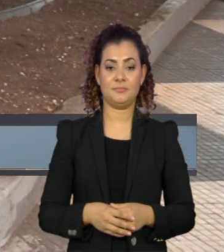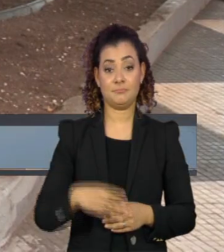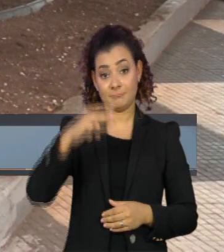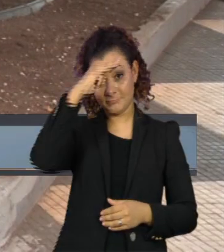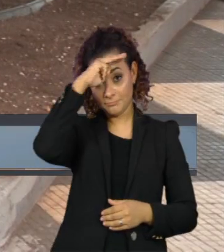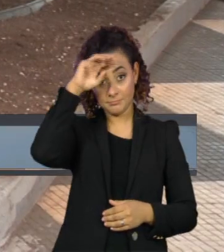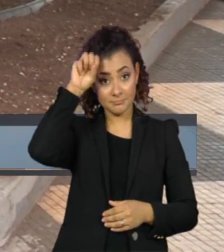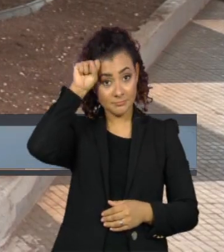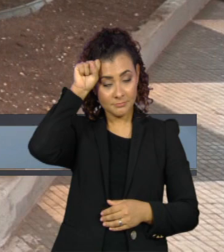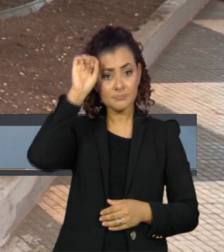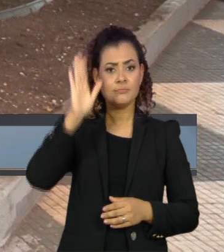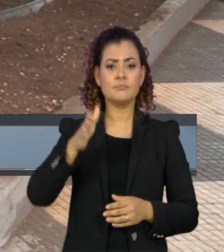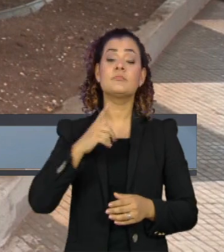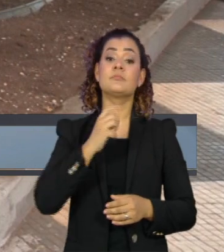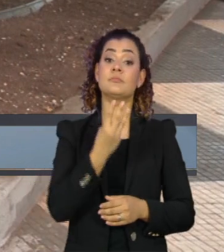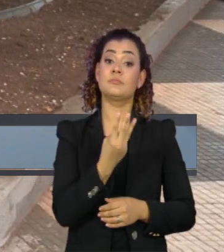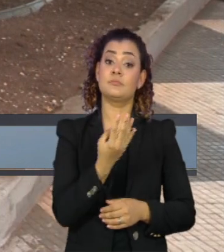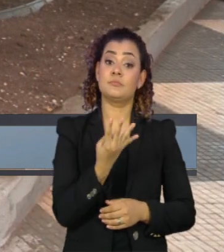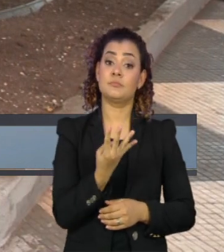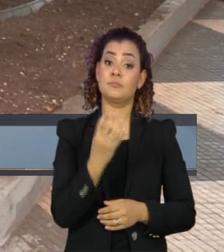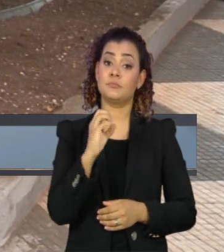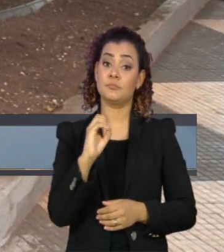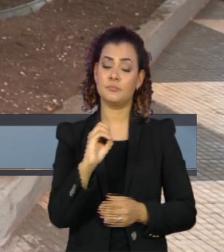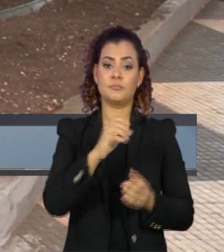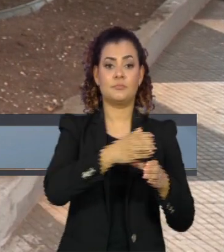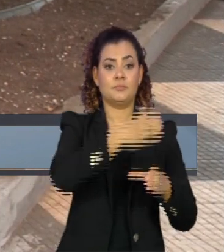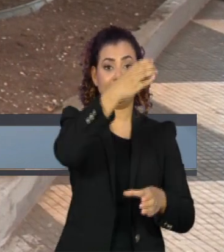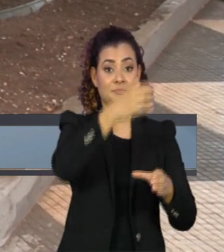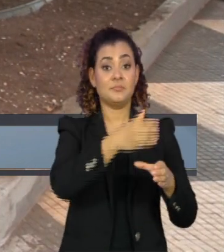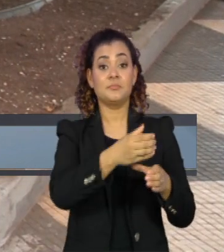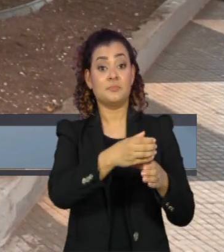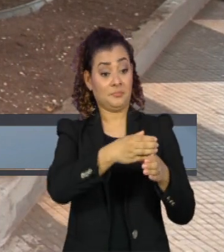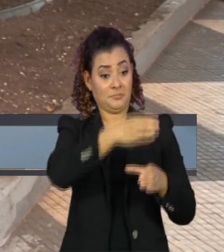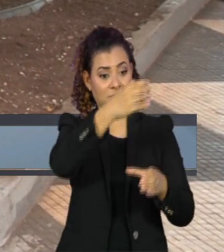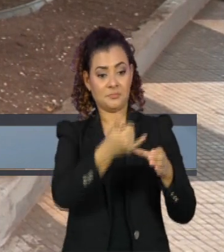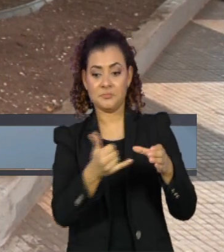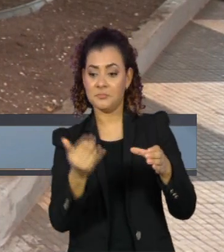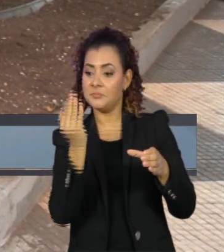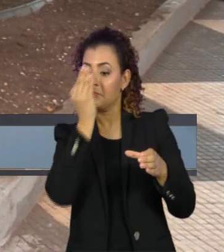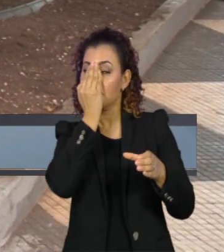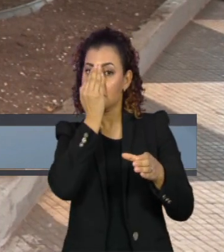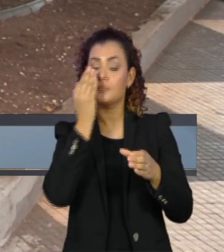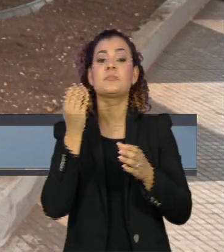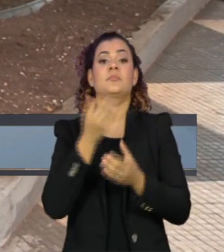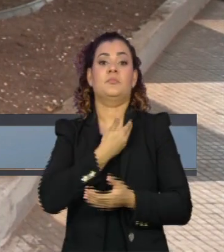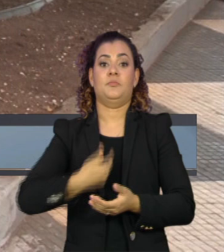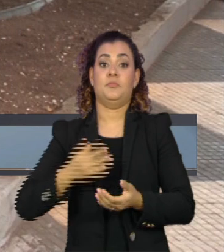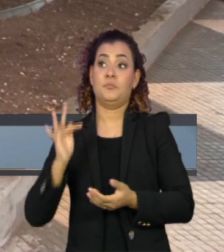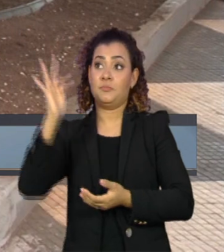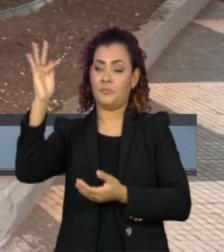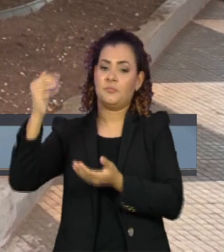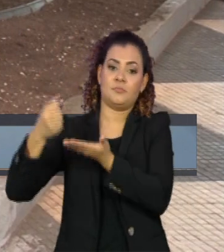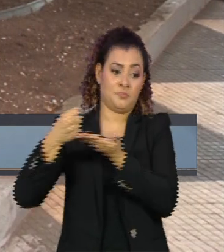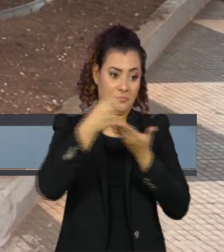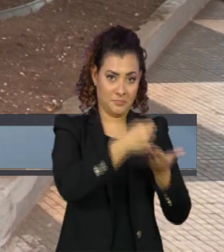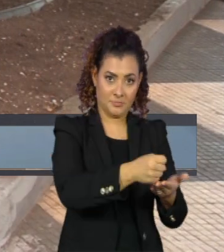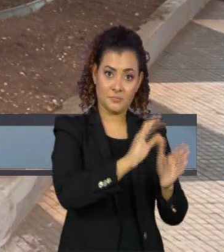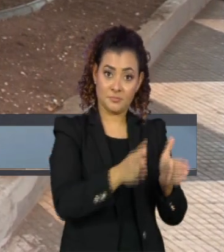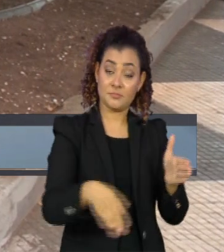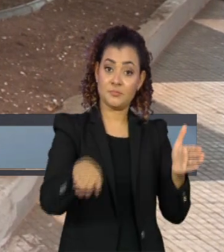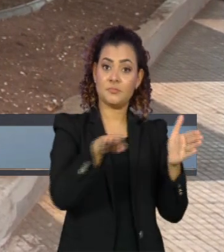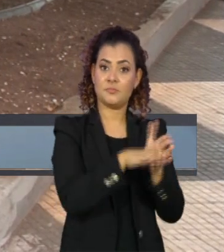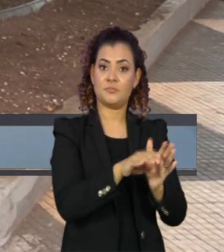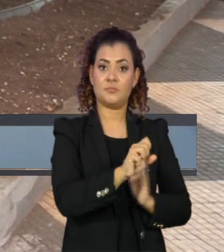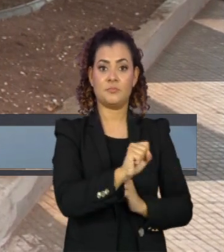Mato Grosso recebeu 340 cilindros de oxigênio do governo federal. Os insumos chegaram em